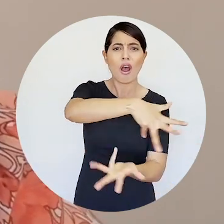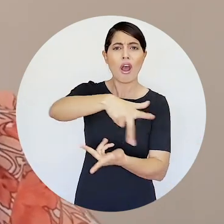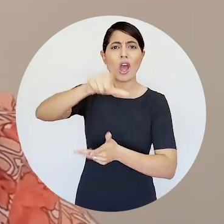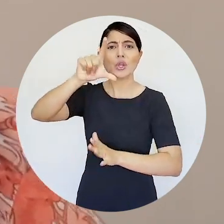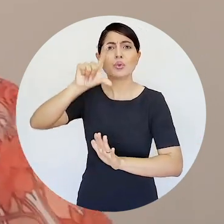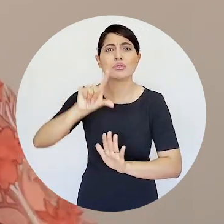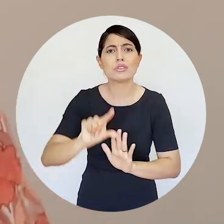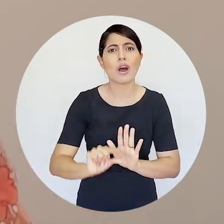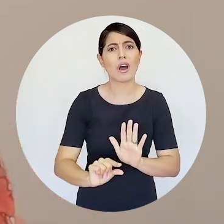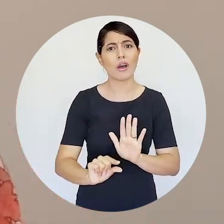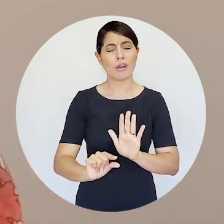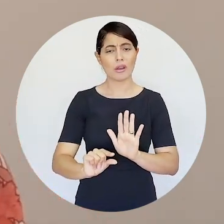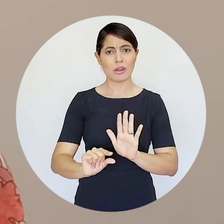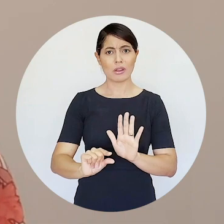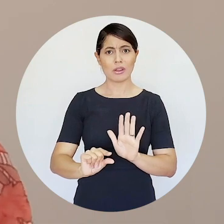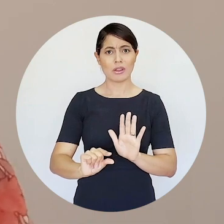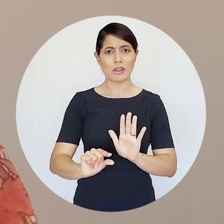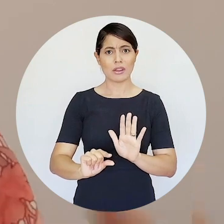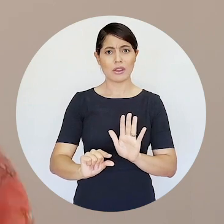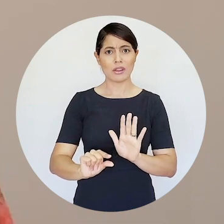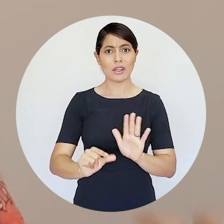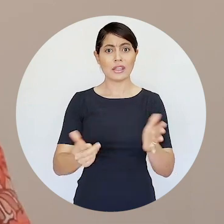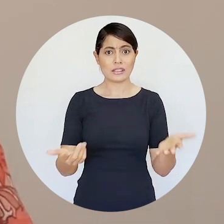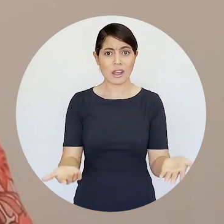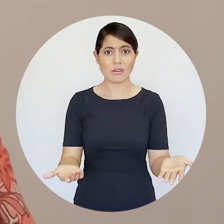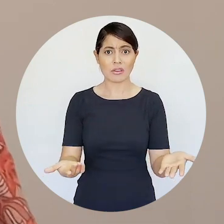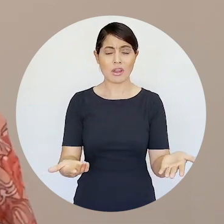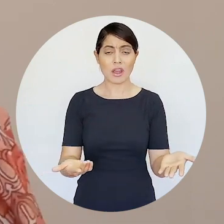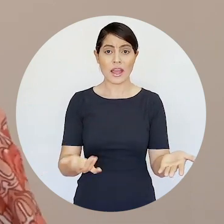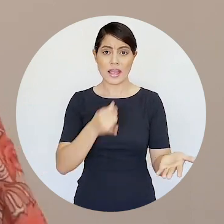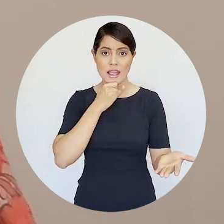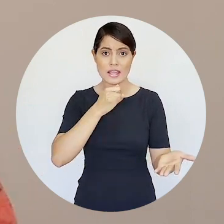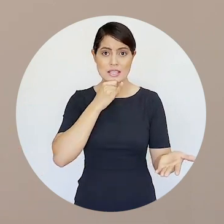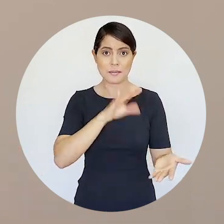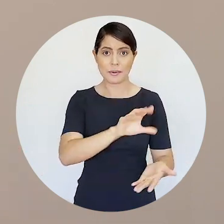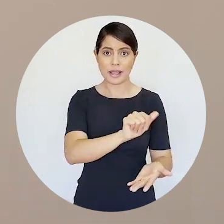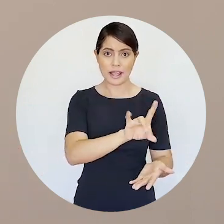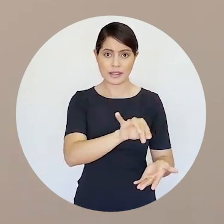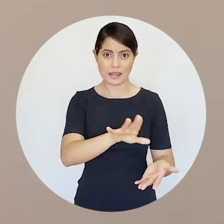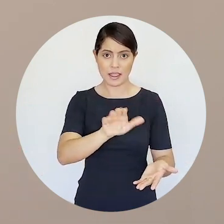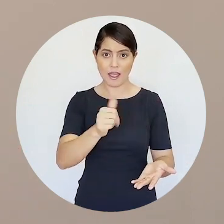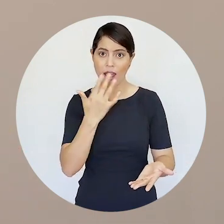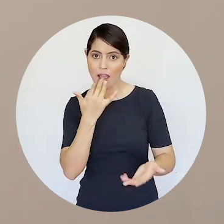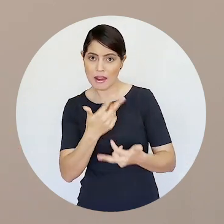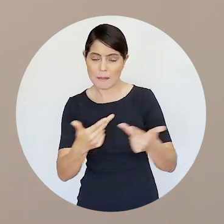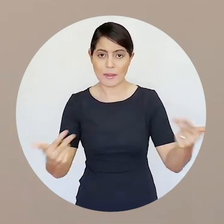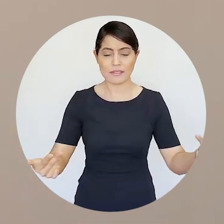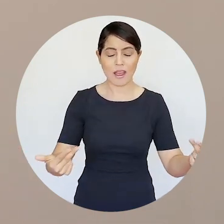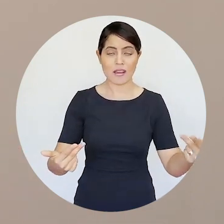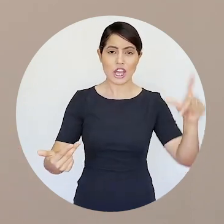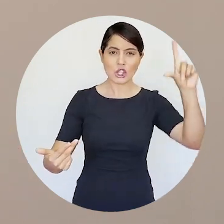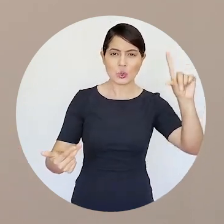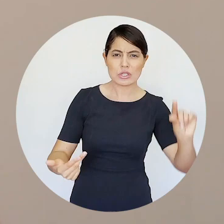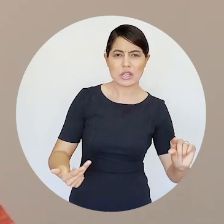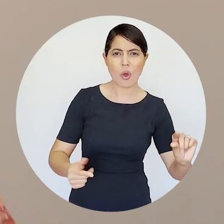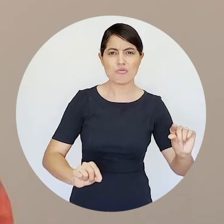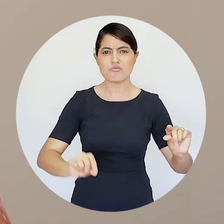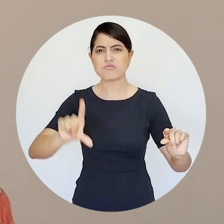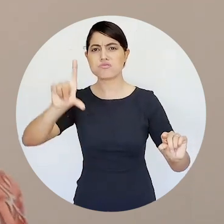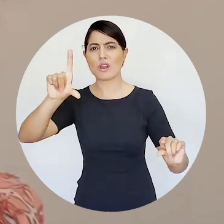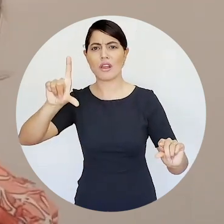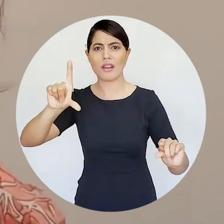cadeia alimentar está sofrendo alterações que resultam exatamente na proliferação da população de alguns animais e